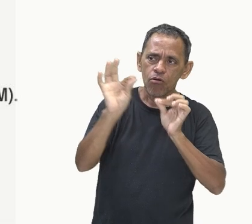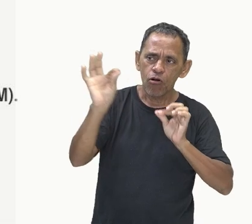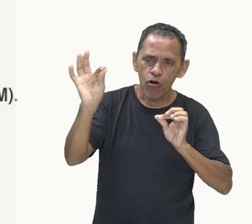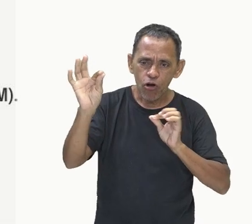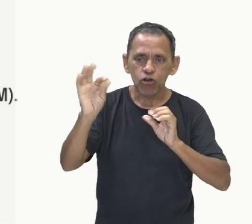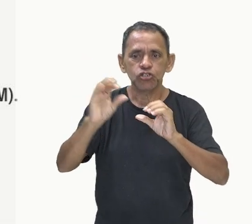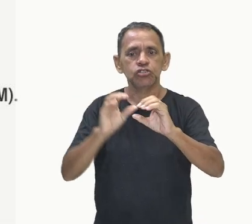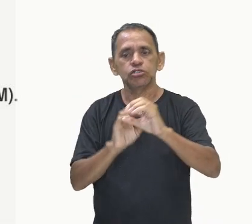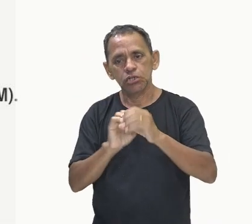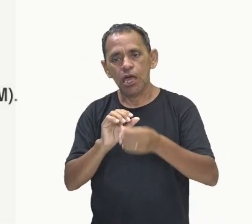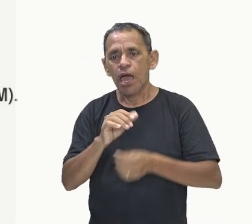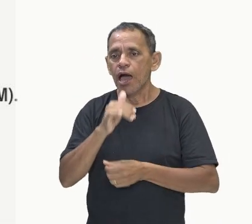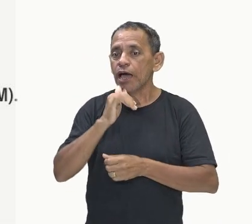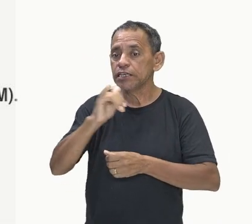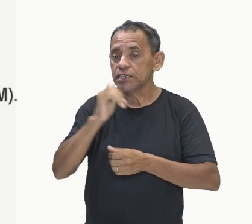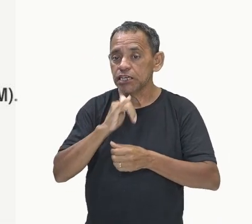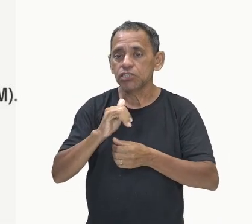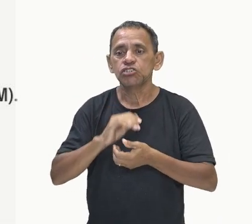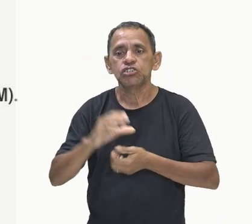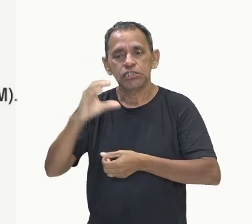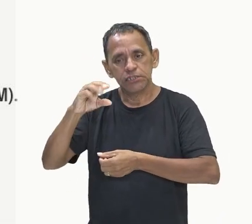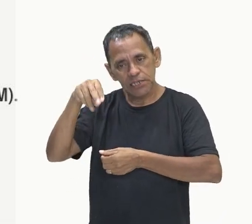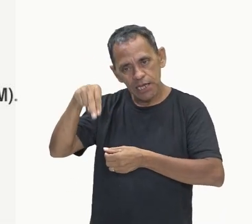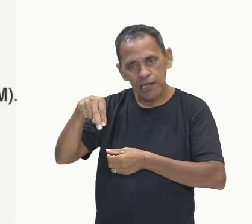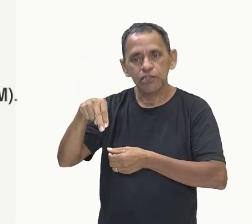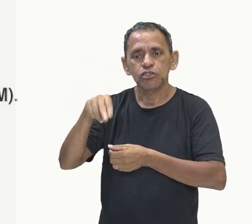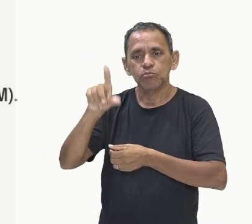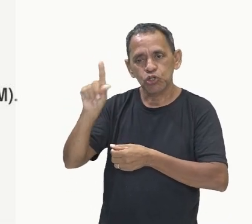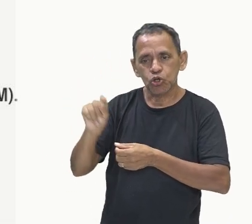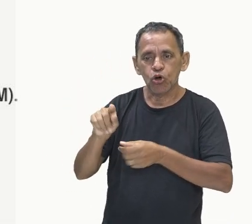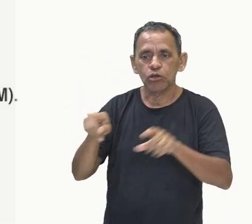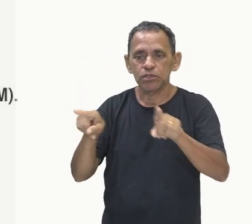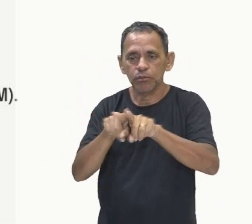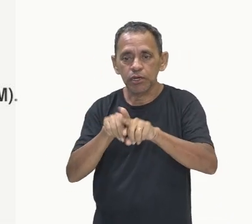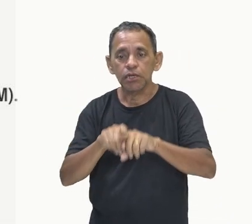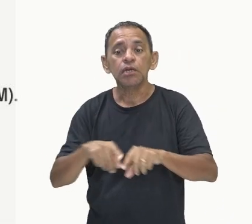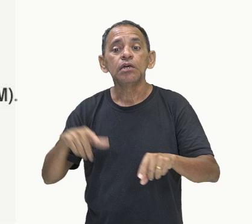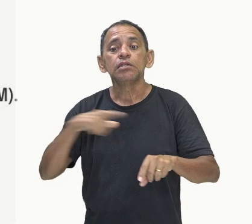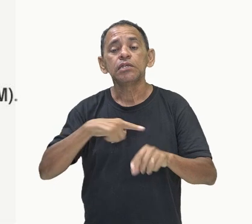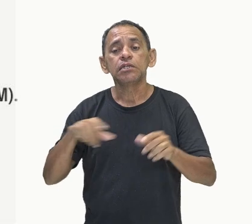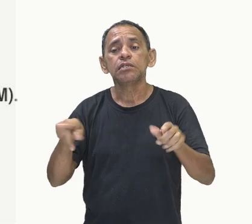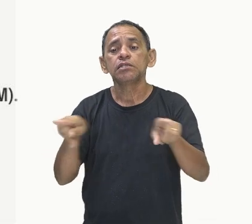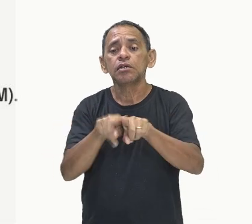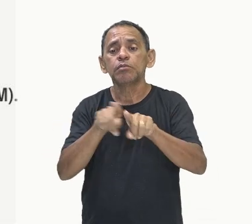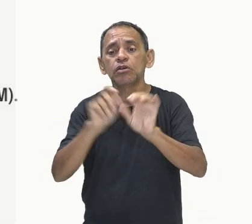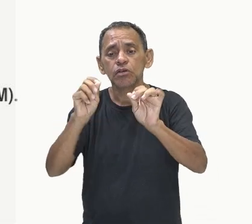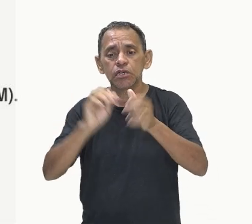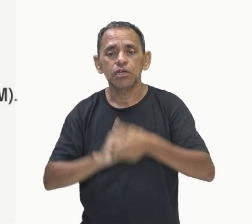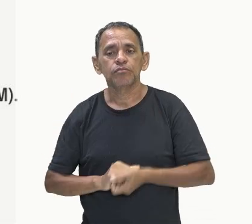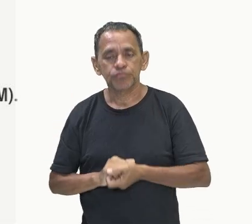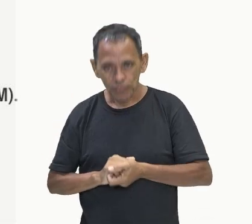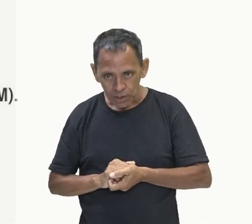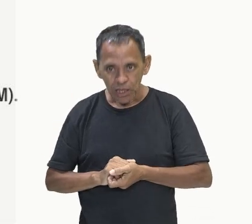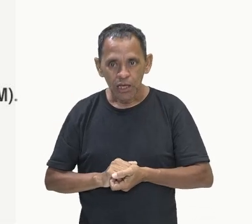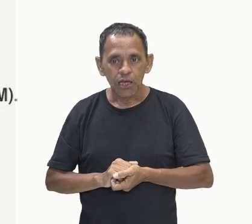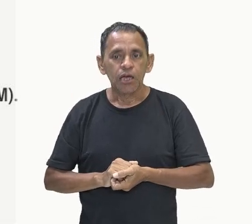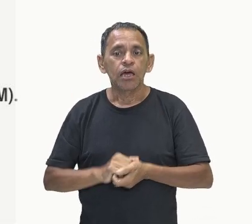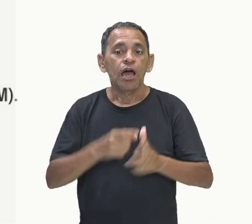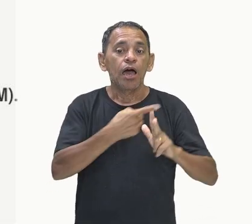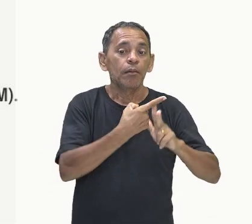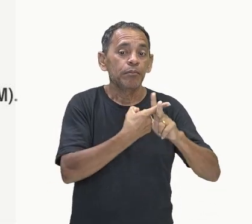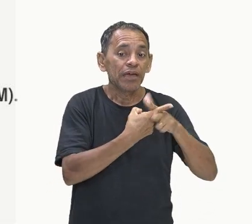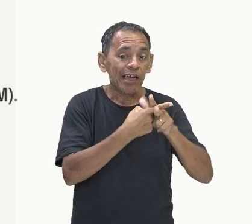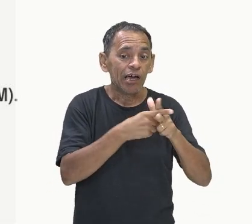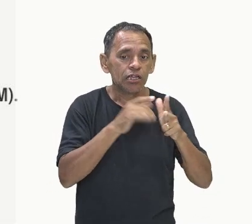mecânica constante. Porque a energia mecânica é a soma da energia cinética e da potencial. Então, a letra C e a letra D, a